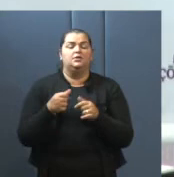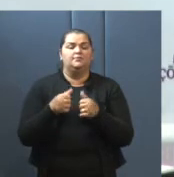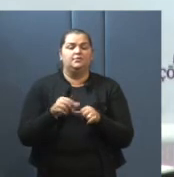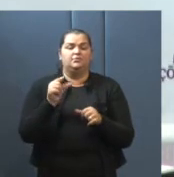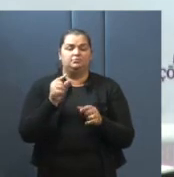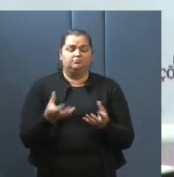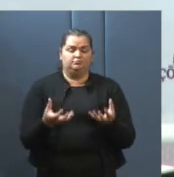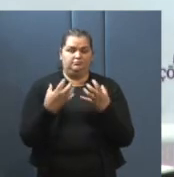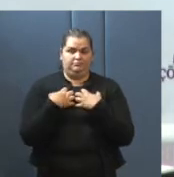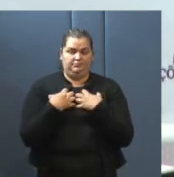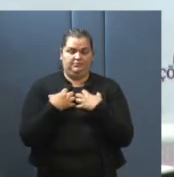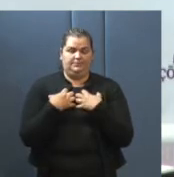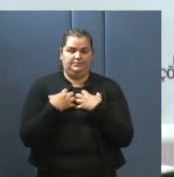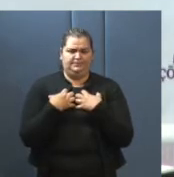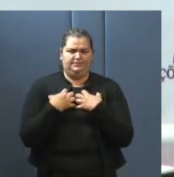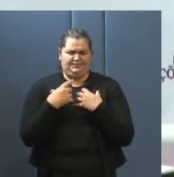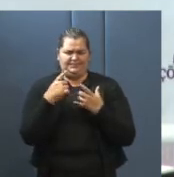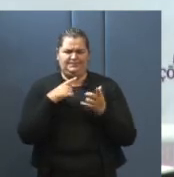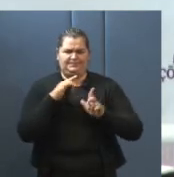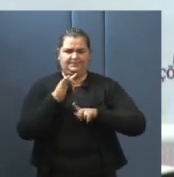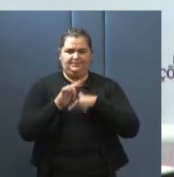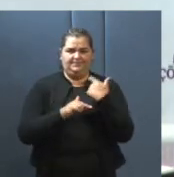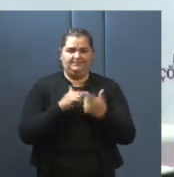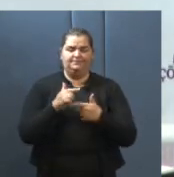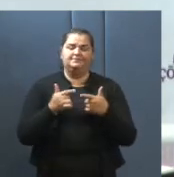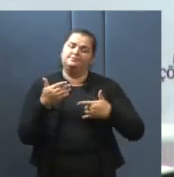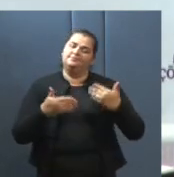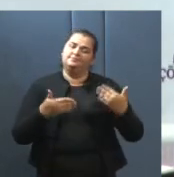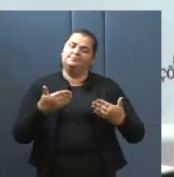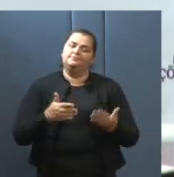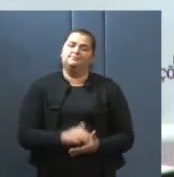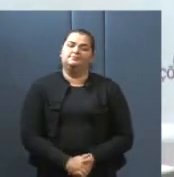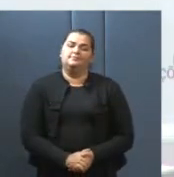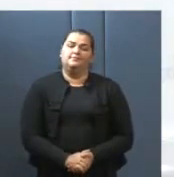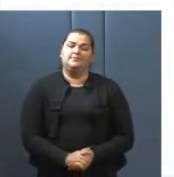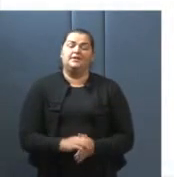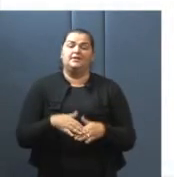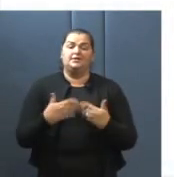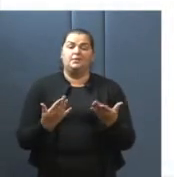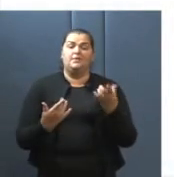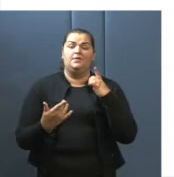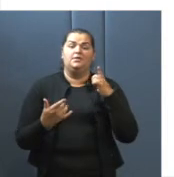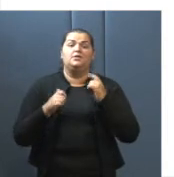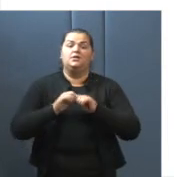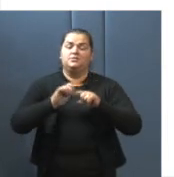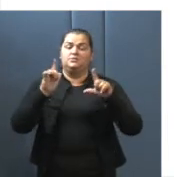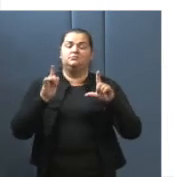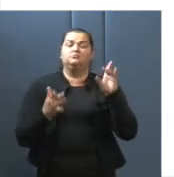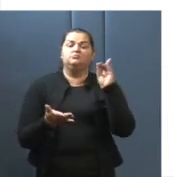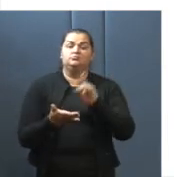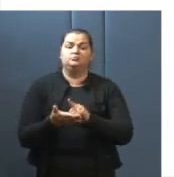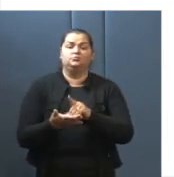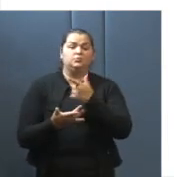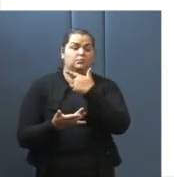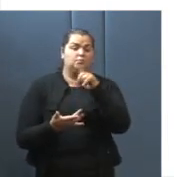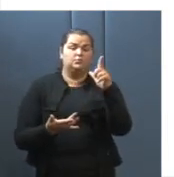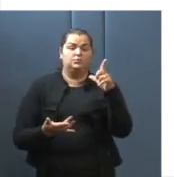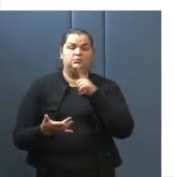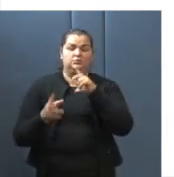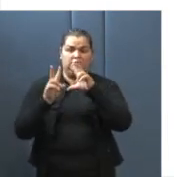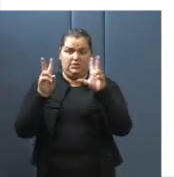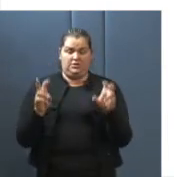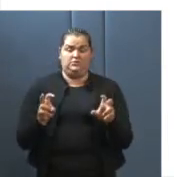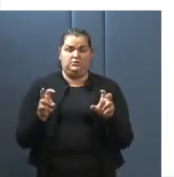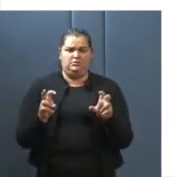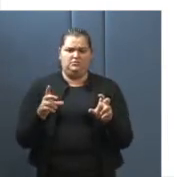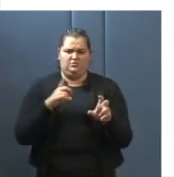pouca capacidade de atuar paralelamente. Nós temos como cenário atual ainda outros casos que a gente trouxe aqui só